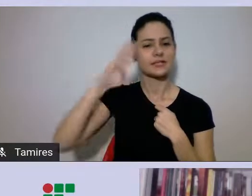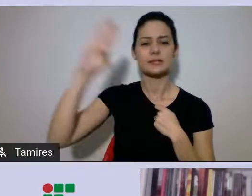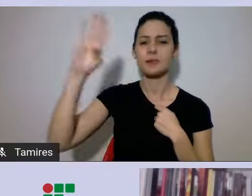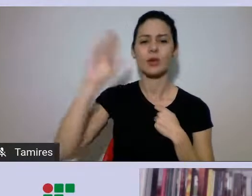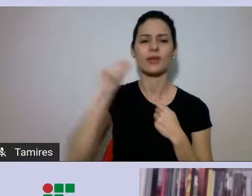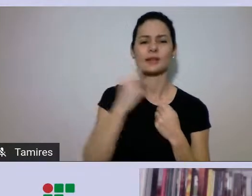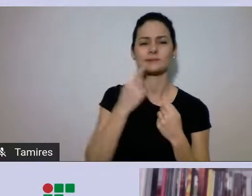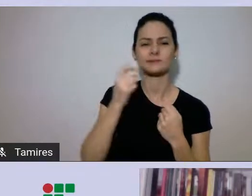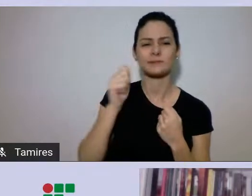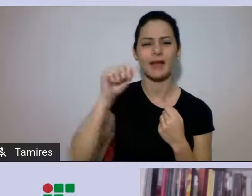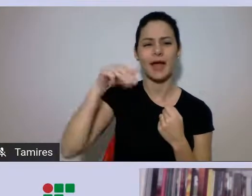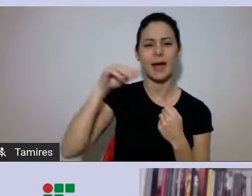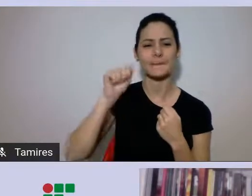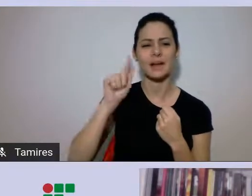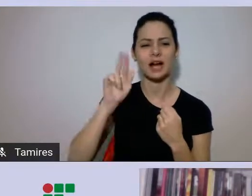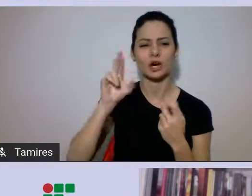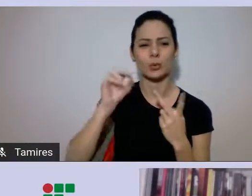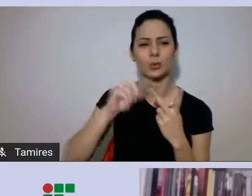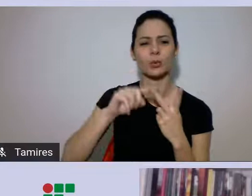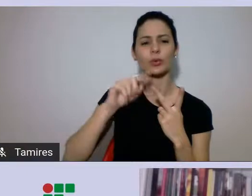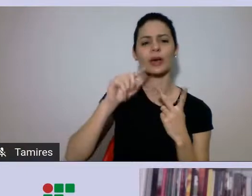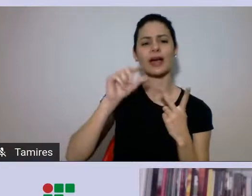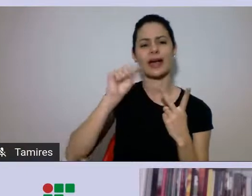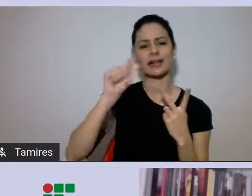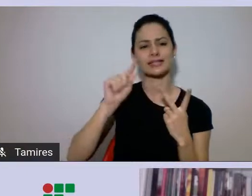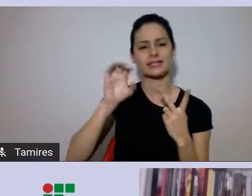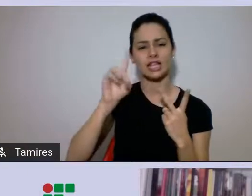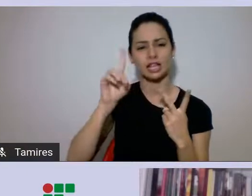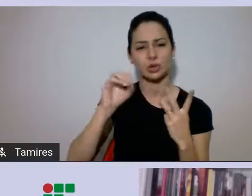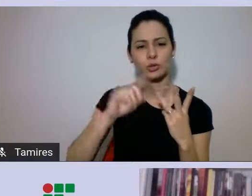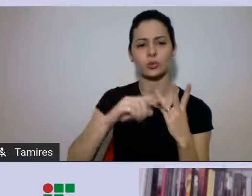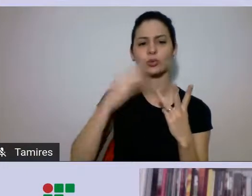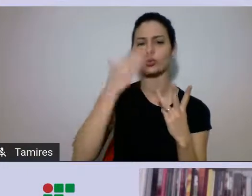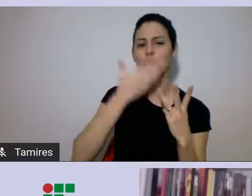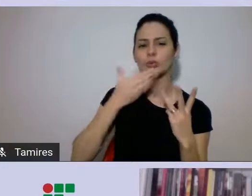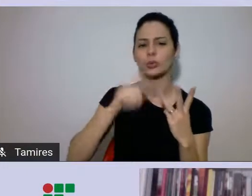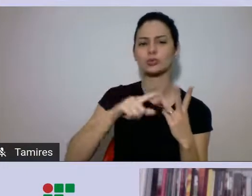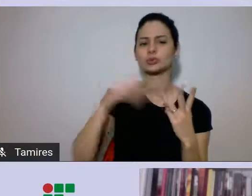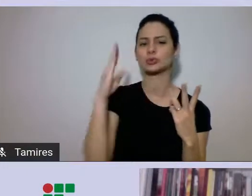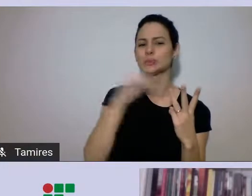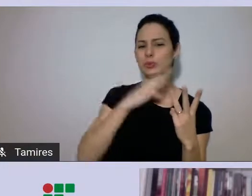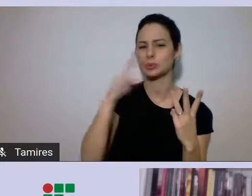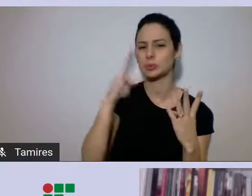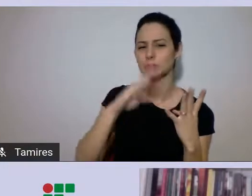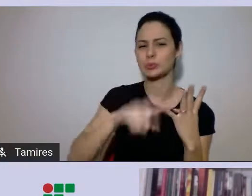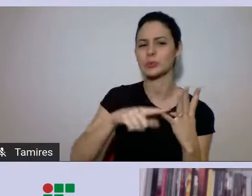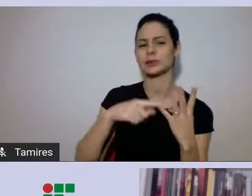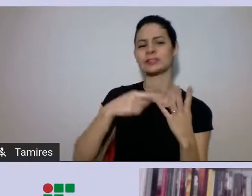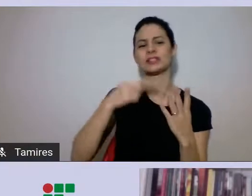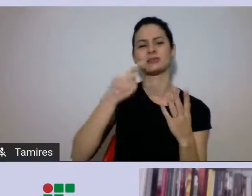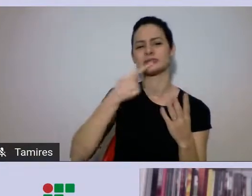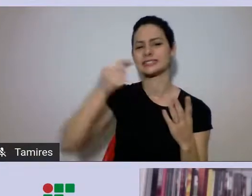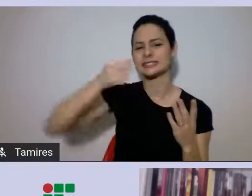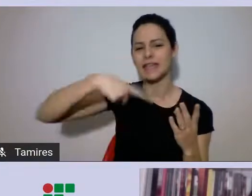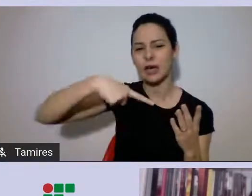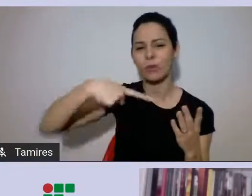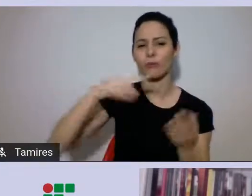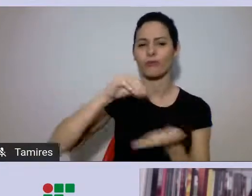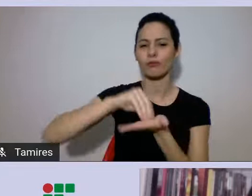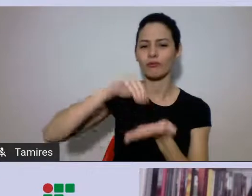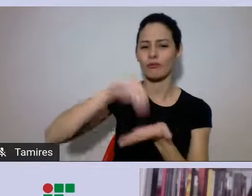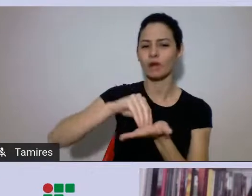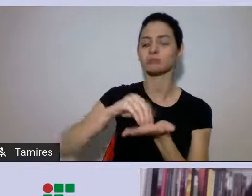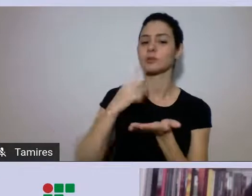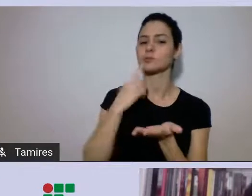amargo, azedo, doce e umami, mas também o agridoce, o picante, o adstringente, o insosso. Sabores